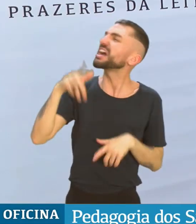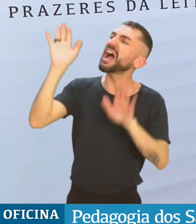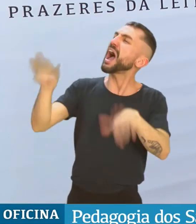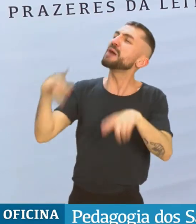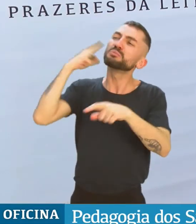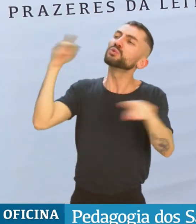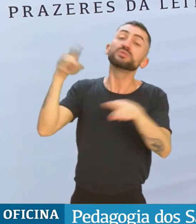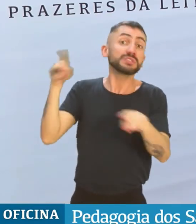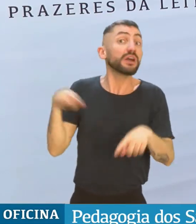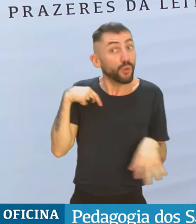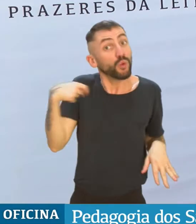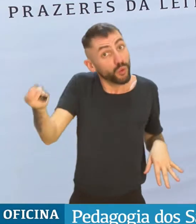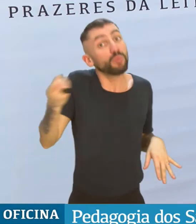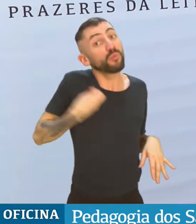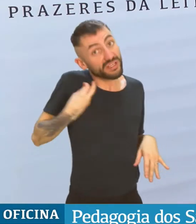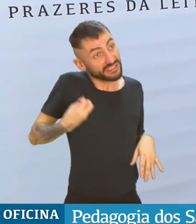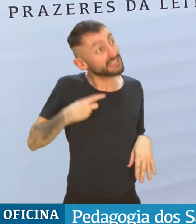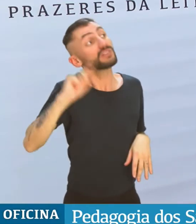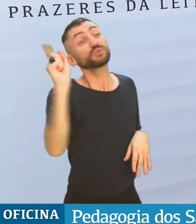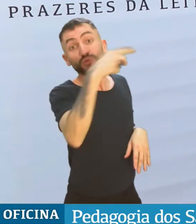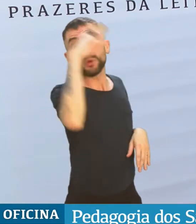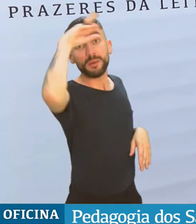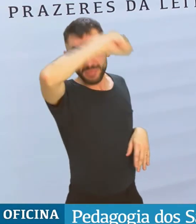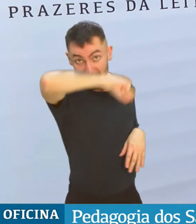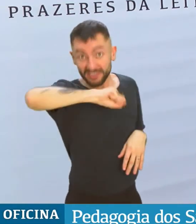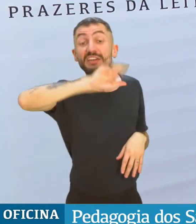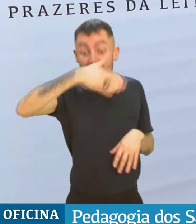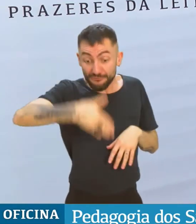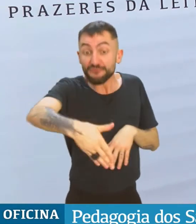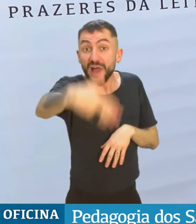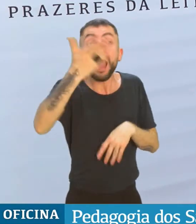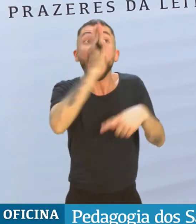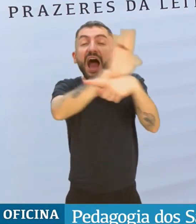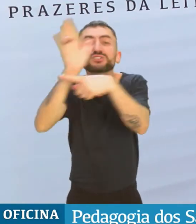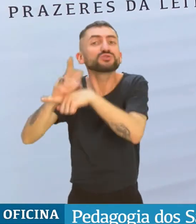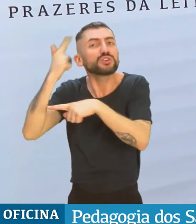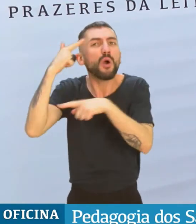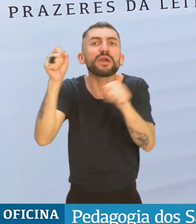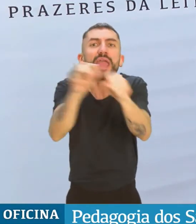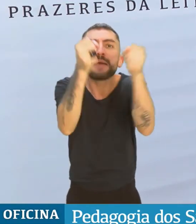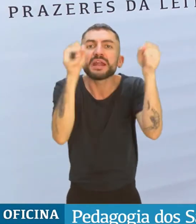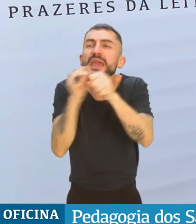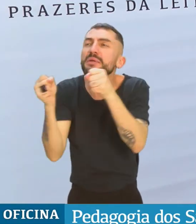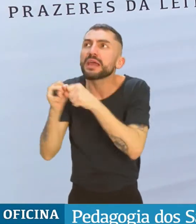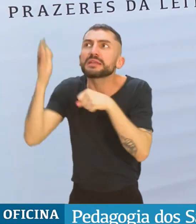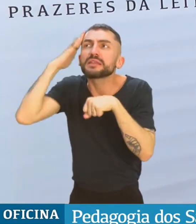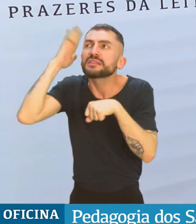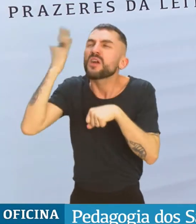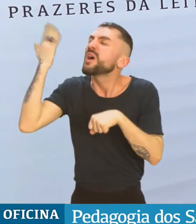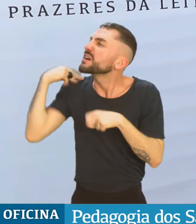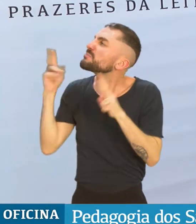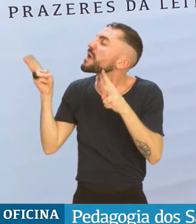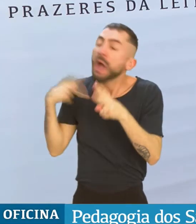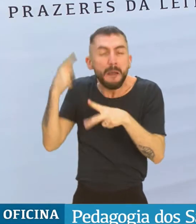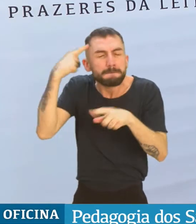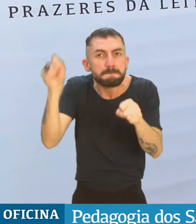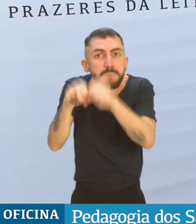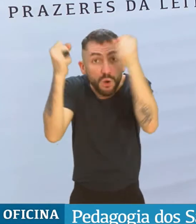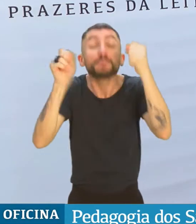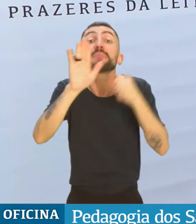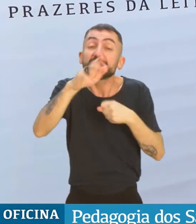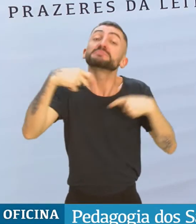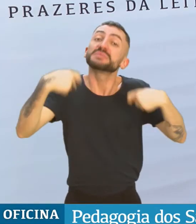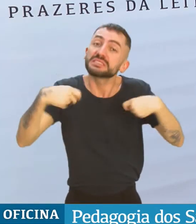esses estereótipos, a gente precisa fazer as coisas com muito cuidado. Então, começa pequeno, começa com um tempo mais curto esse sarau.